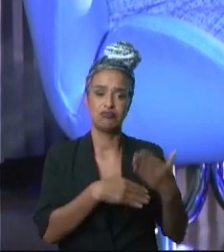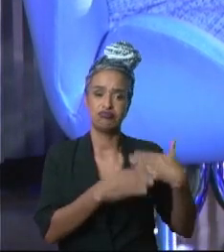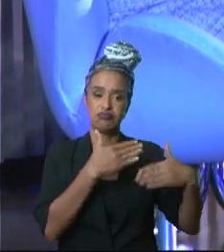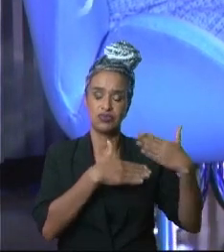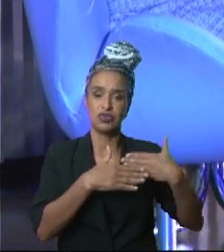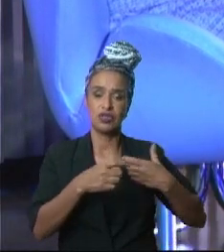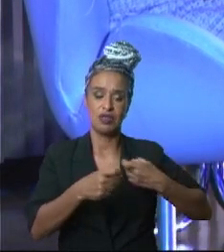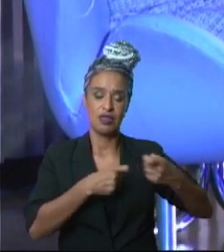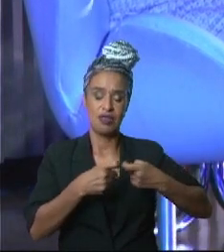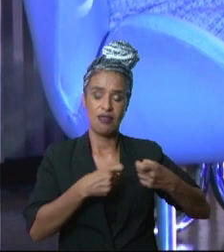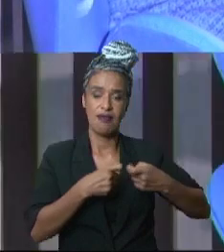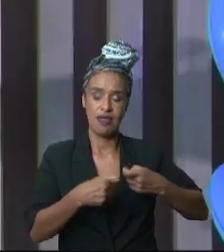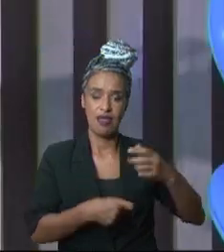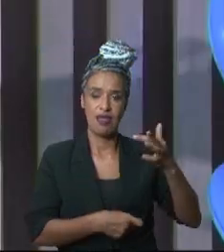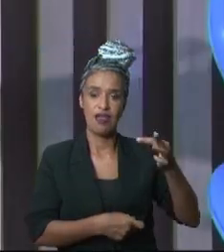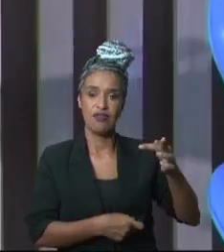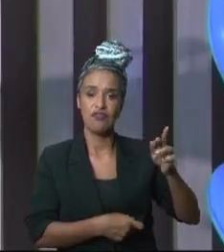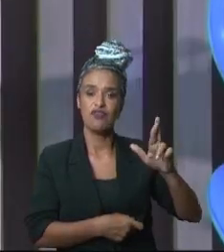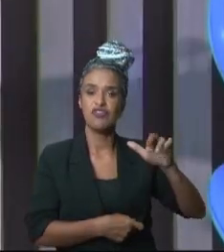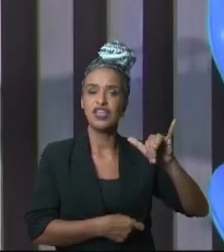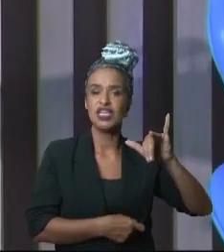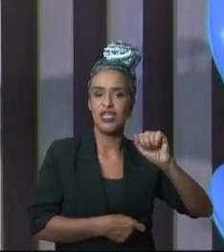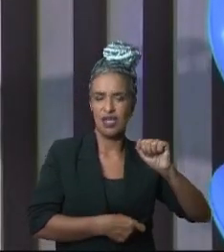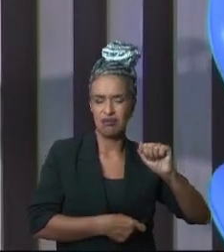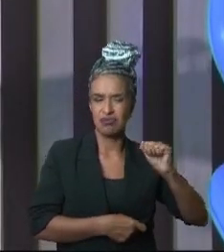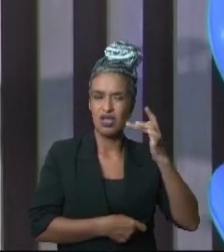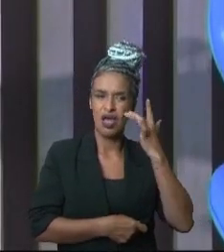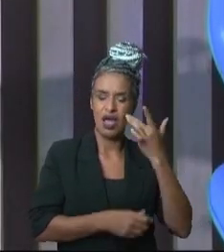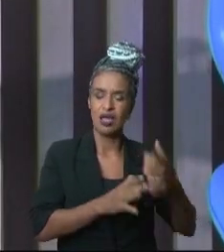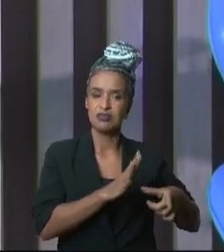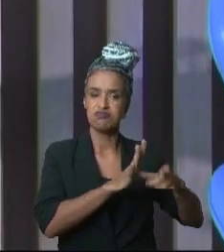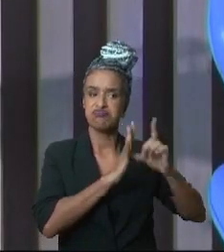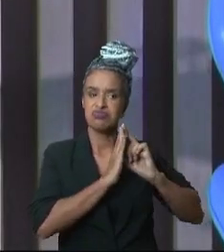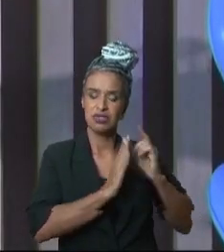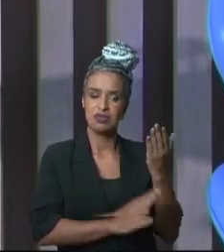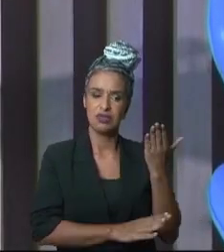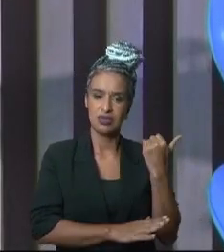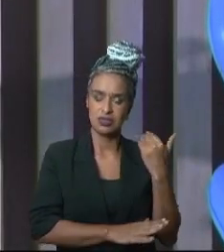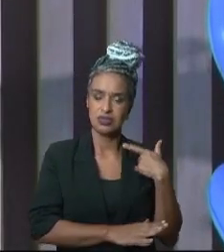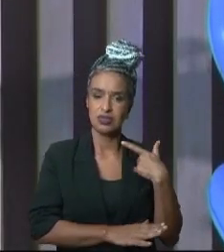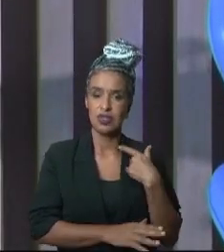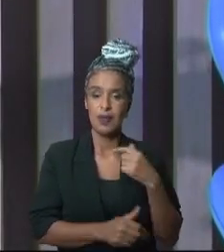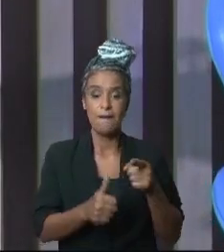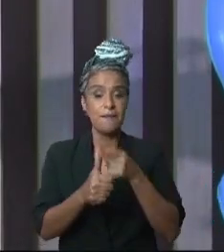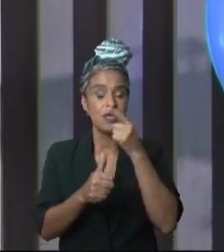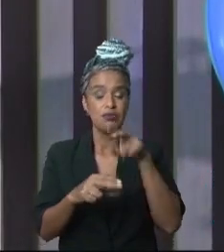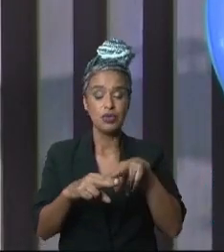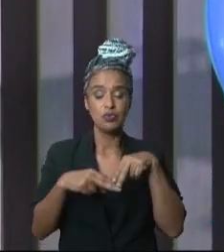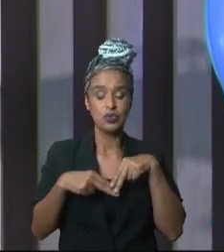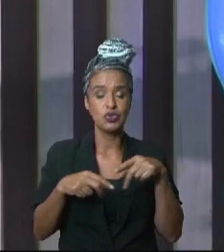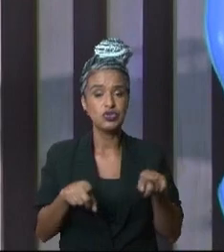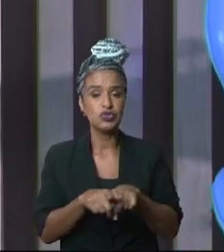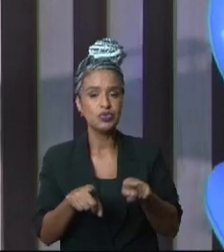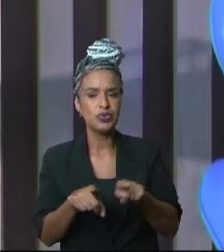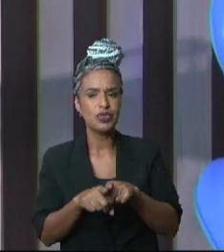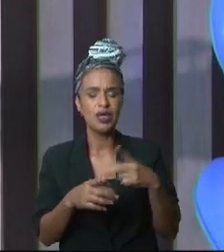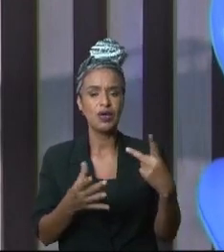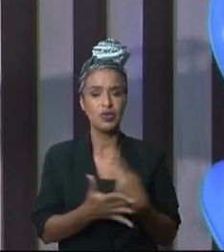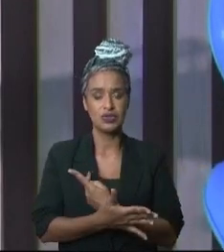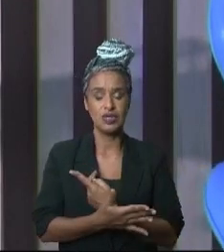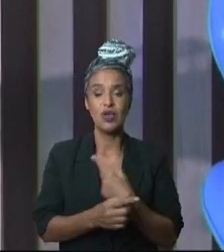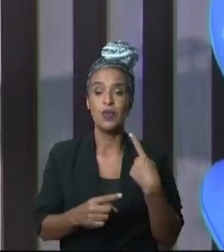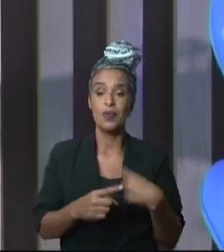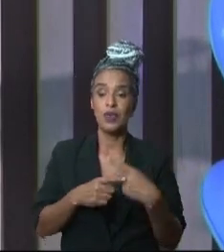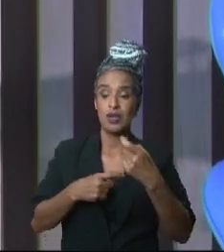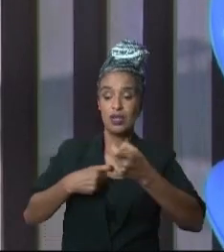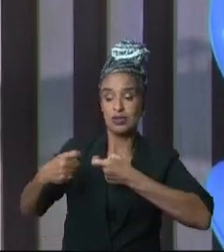final da Guerra Fria e talvez até antes. Para nós, o primeiro motivo, por que esse é o caso? Porque existe uma guerra